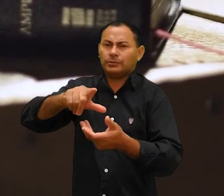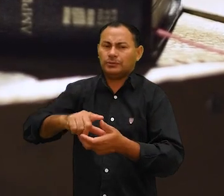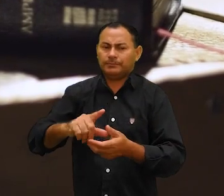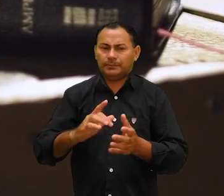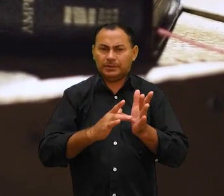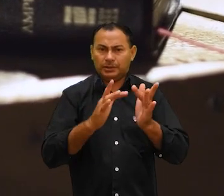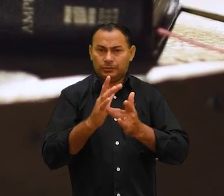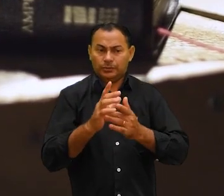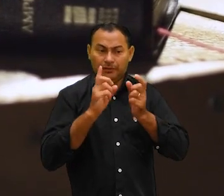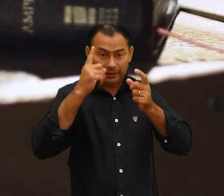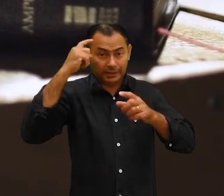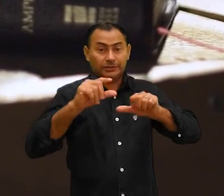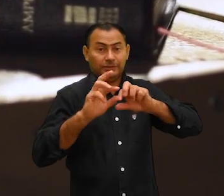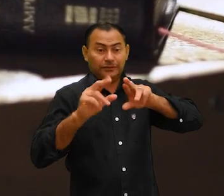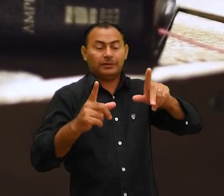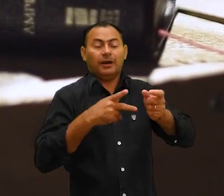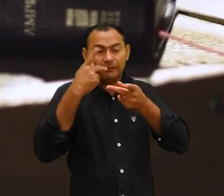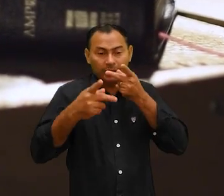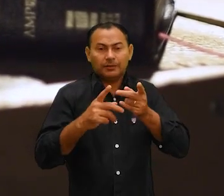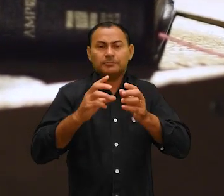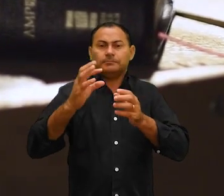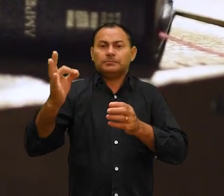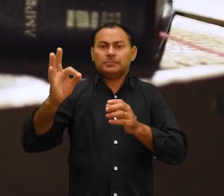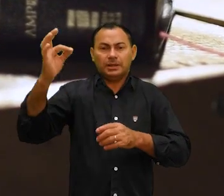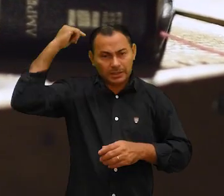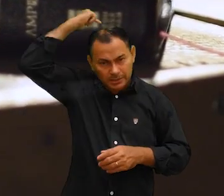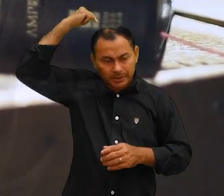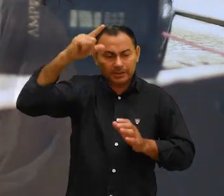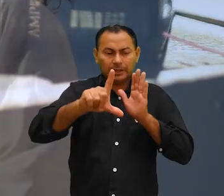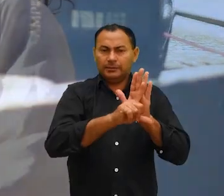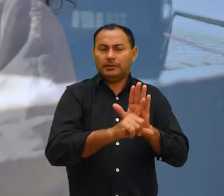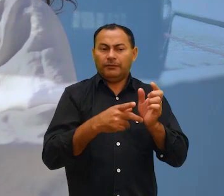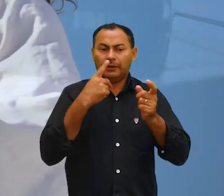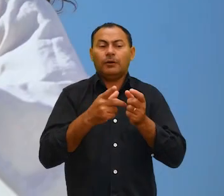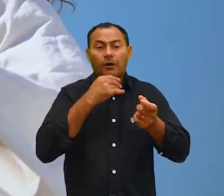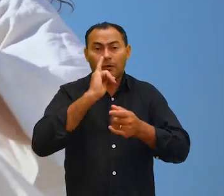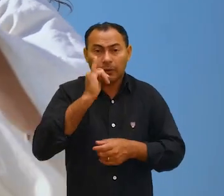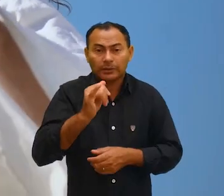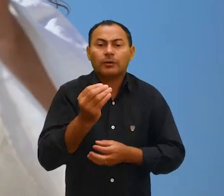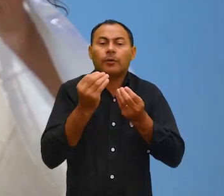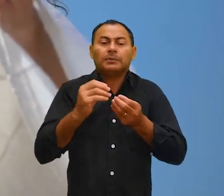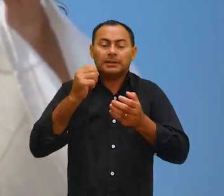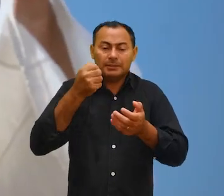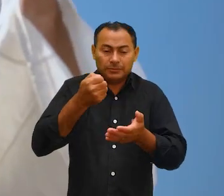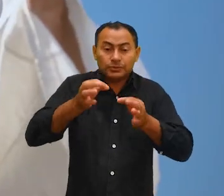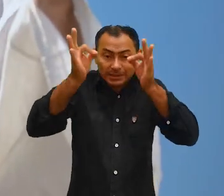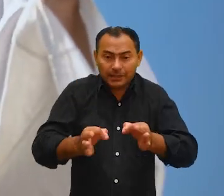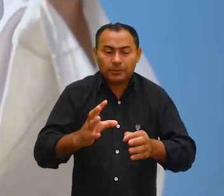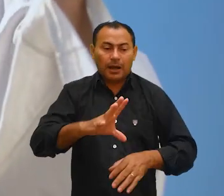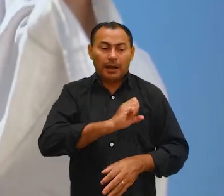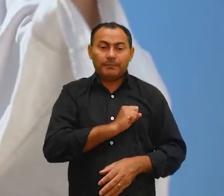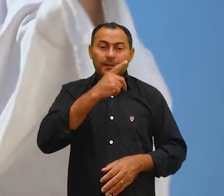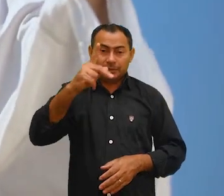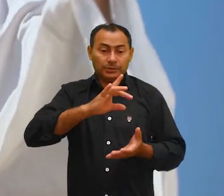Jesus foi revolucionário e, é claro, consistente com o espírito da lei ao dizer: vou contar para vocês como tem que ser.